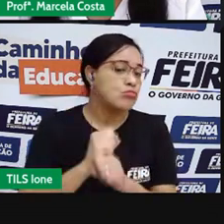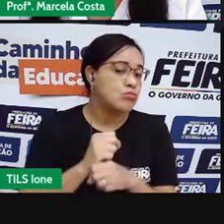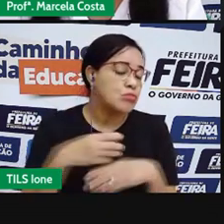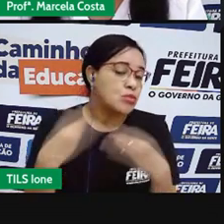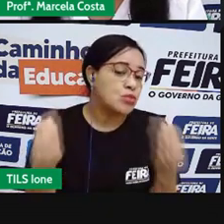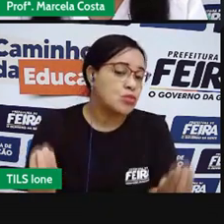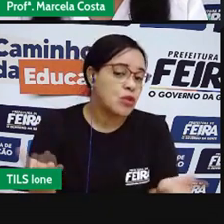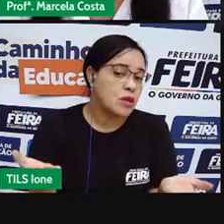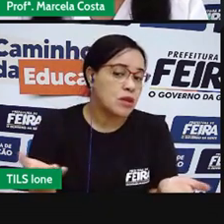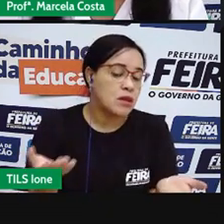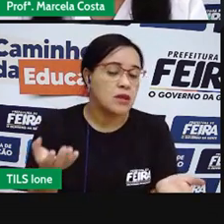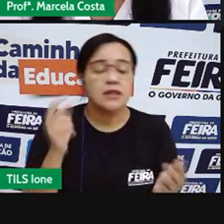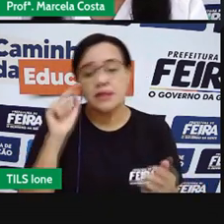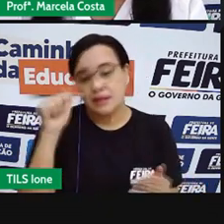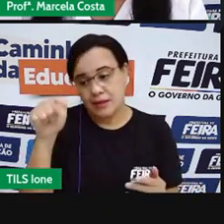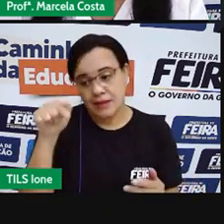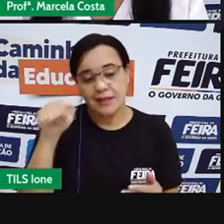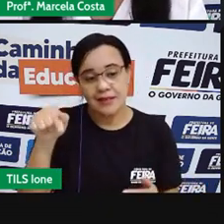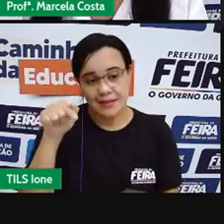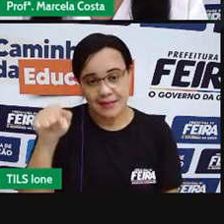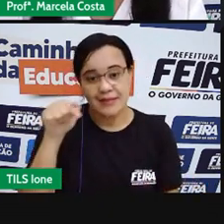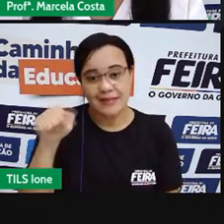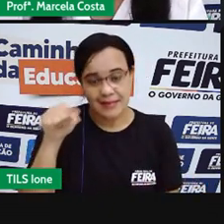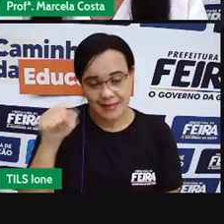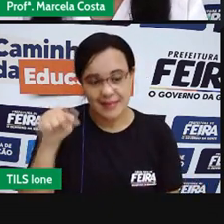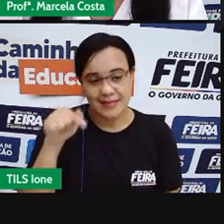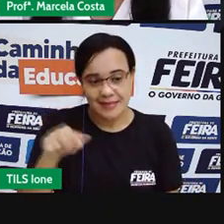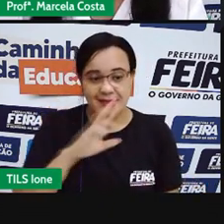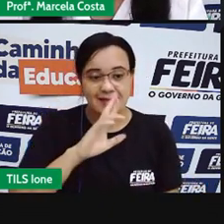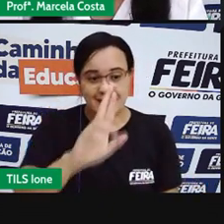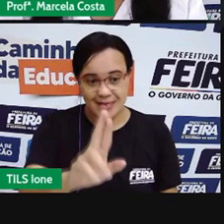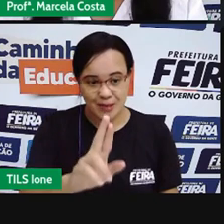com 7.